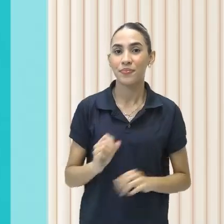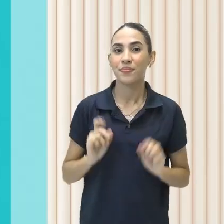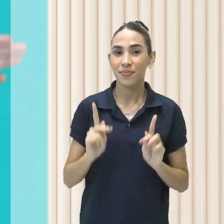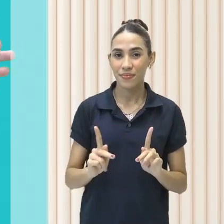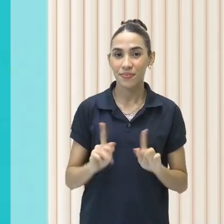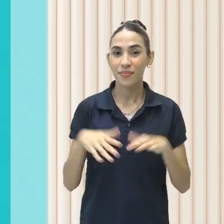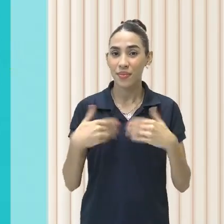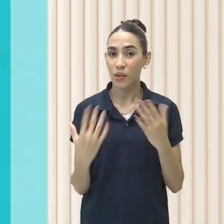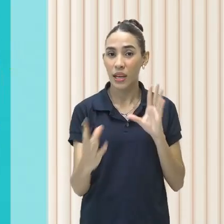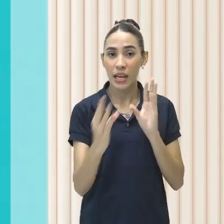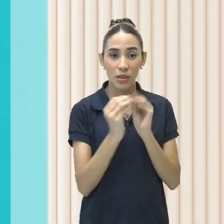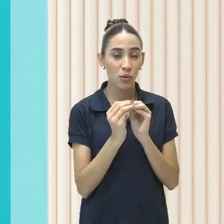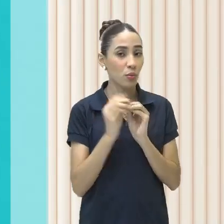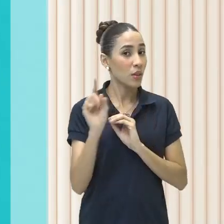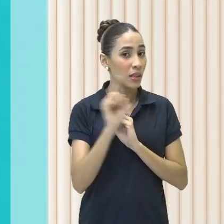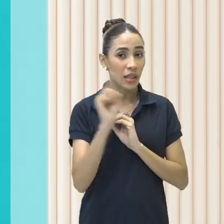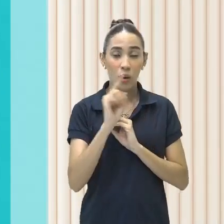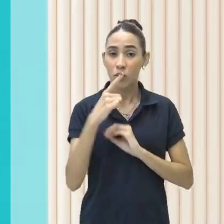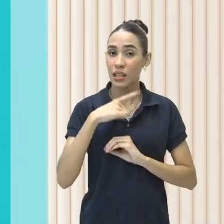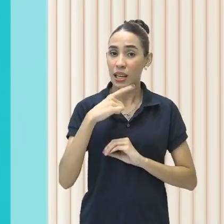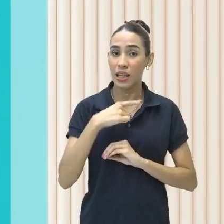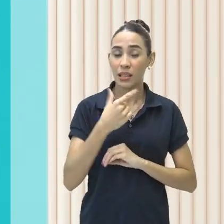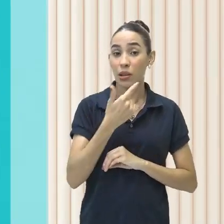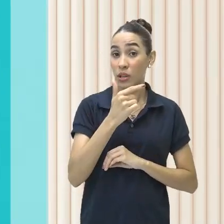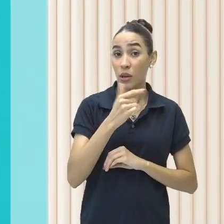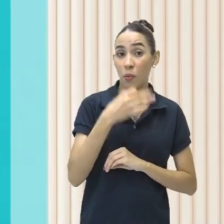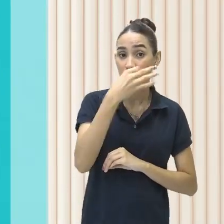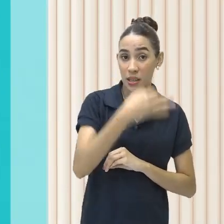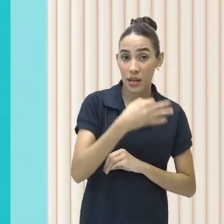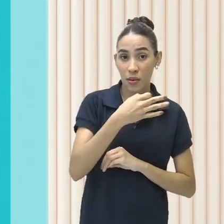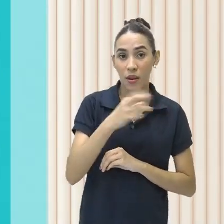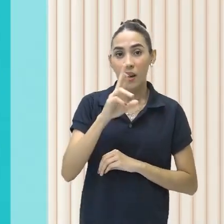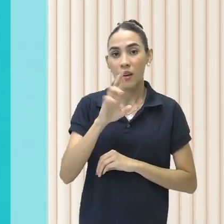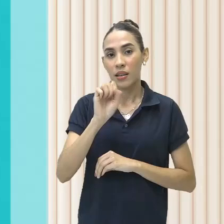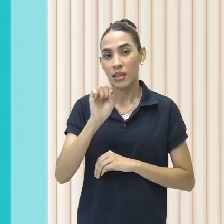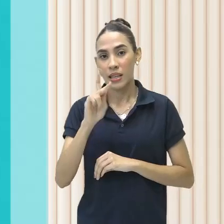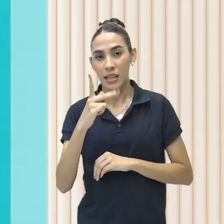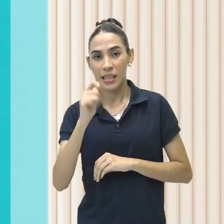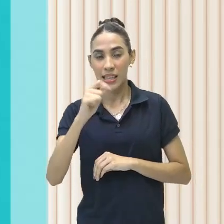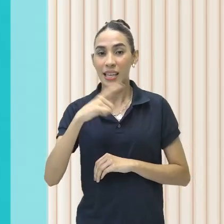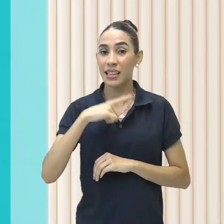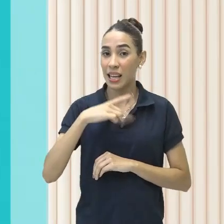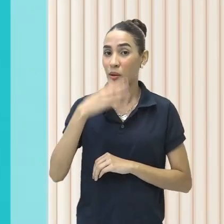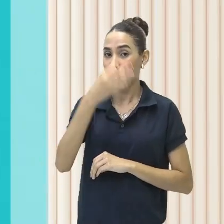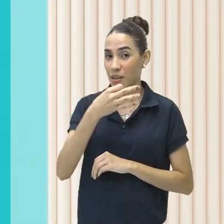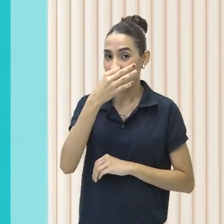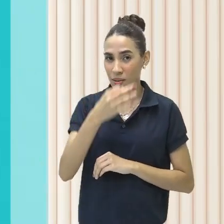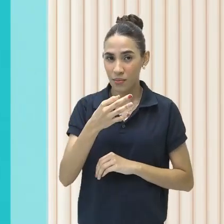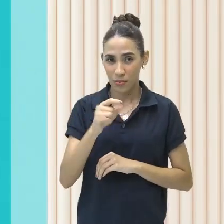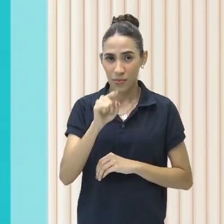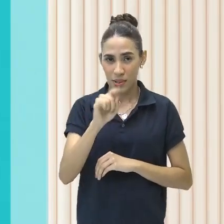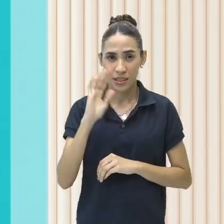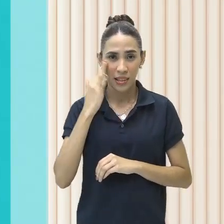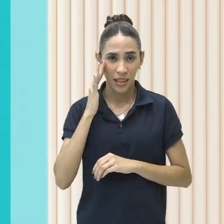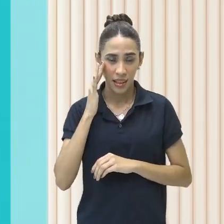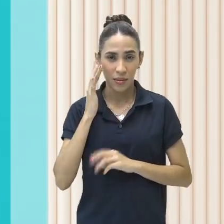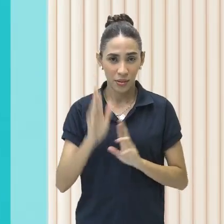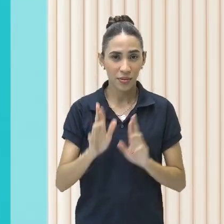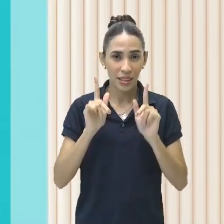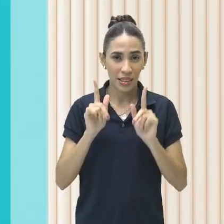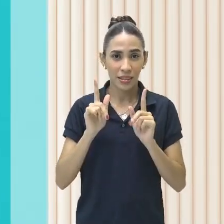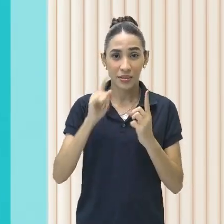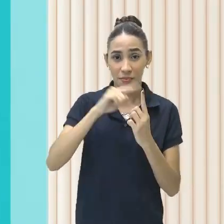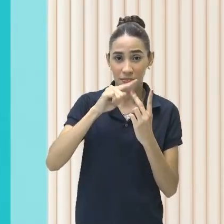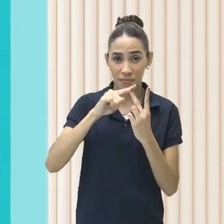Então, resumo não se posiciona e a resenha se posiciona. Deu para entender aí a diferença de resenha, resumo e